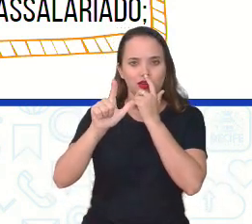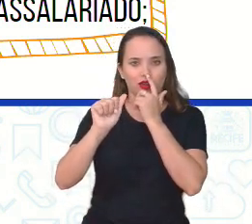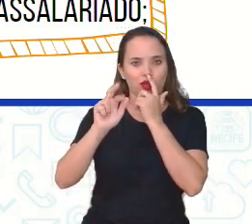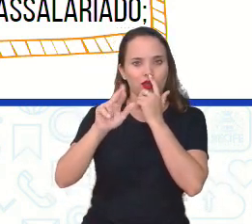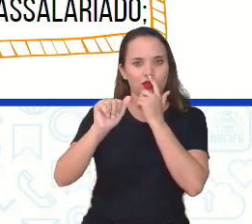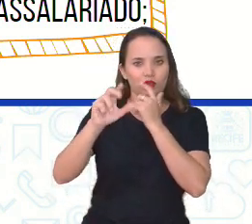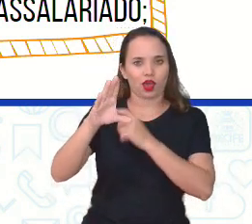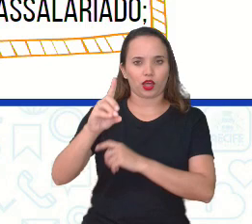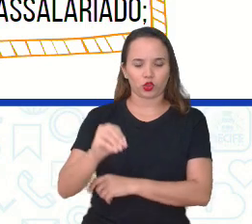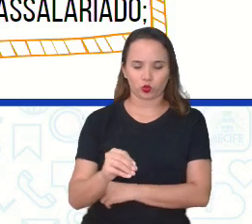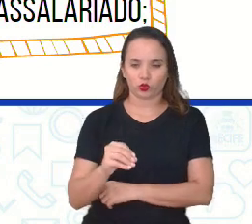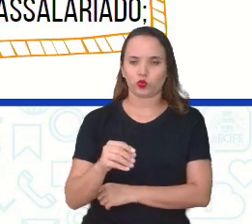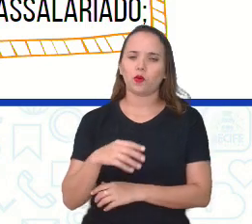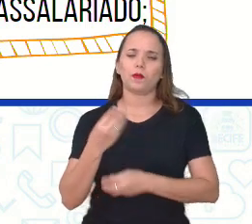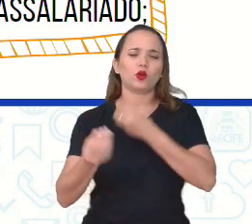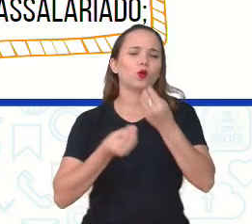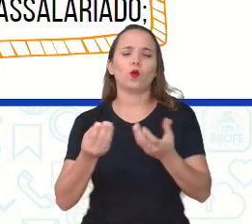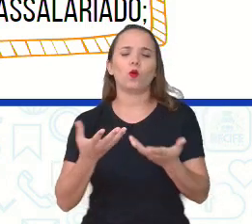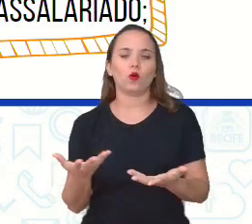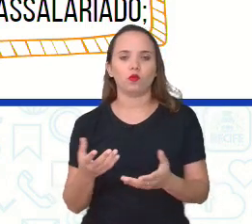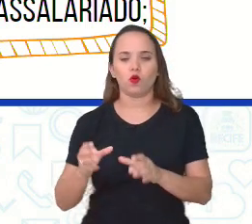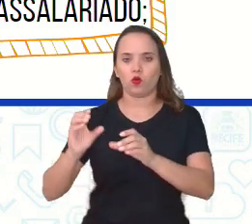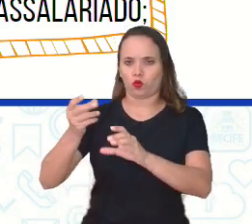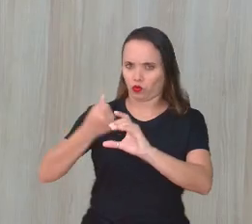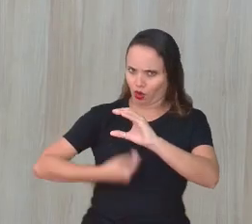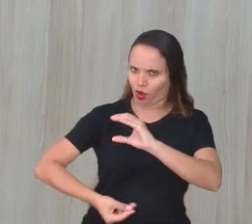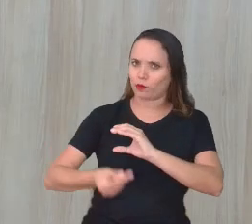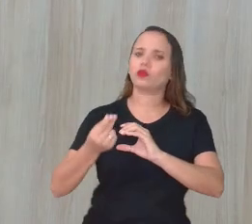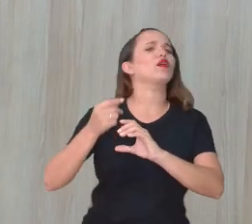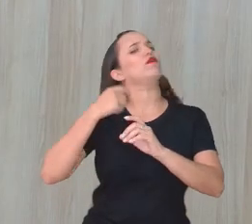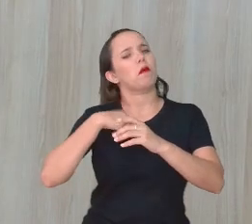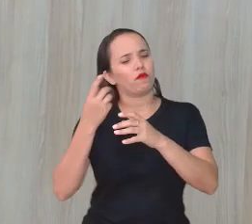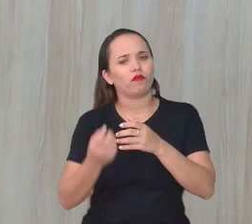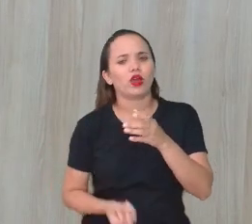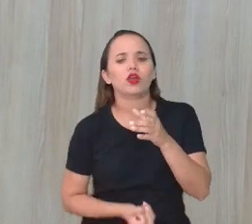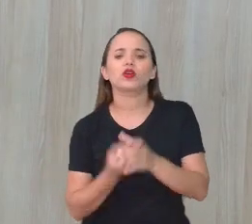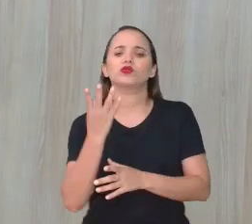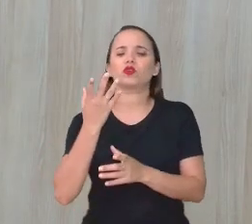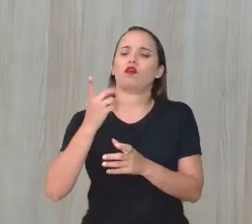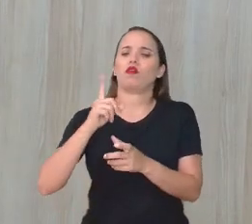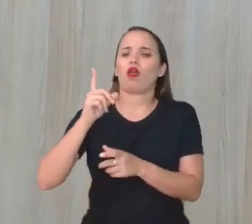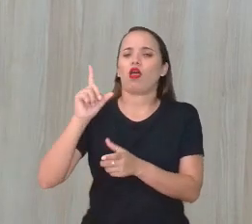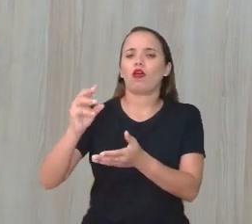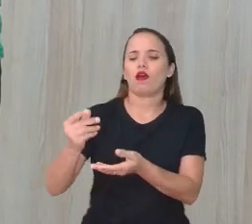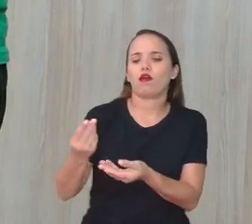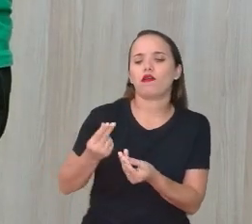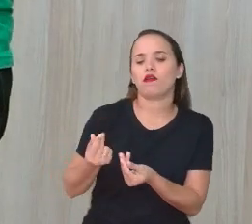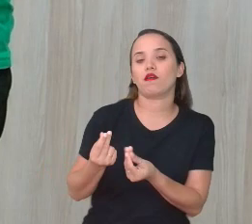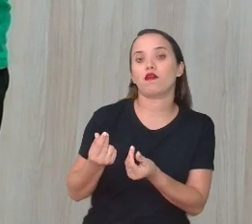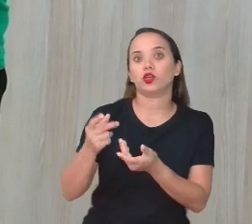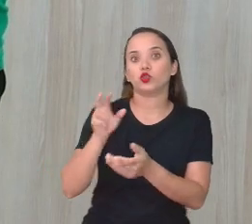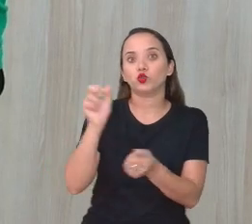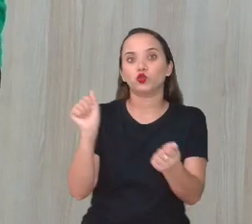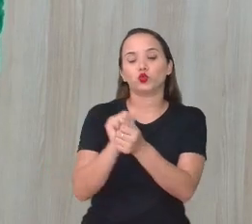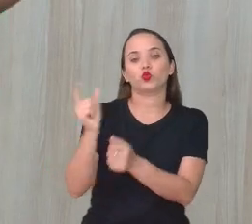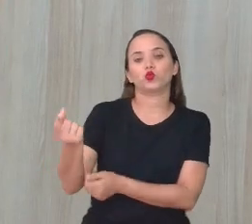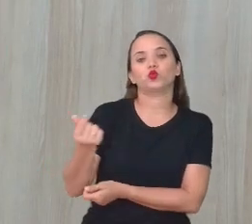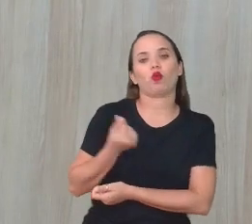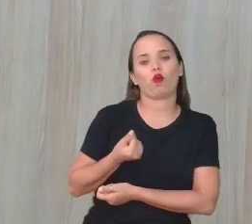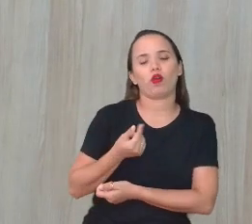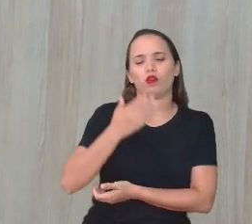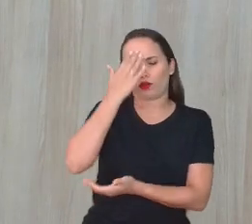riqueza através do lucro. Eu tenho certeza que alguém aí assistindo, algum aluno, alguma aluna, já fez